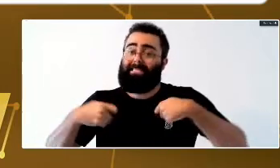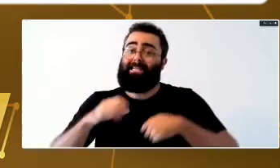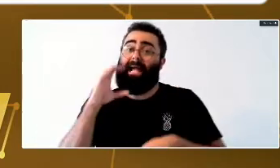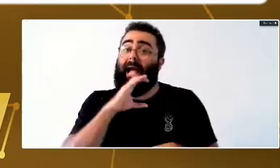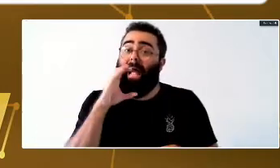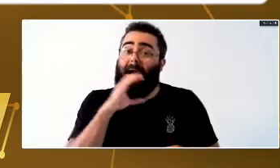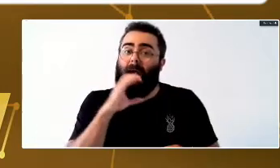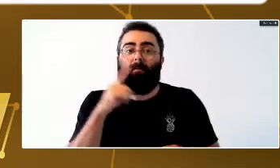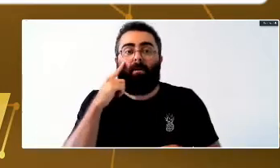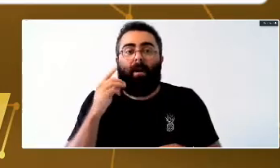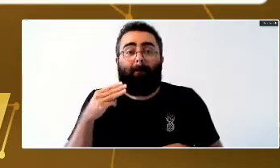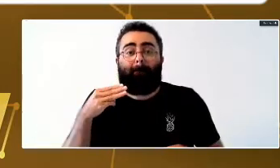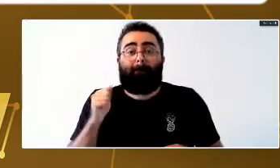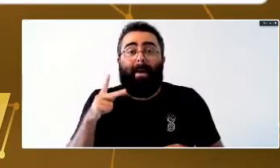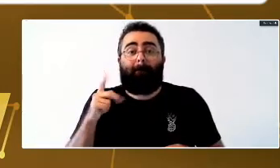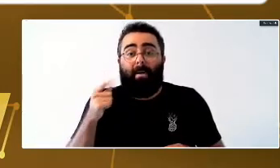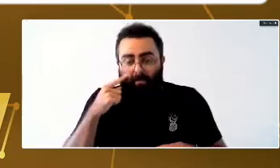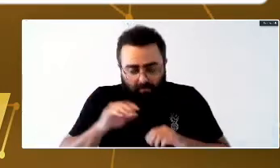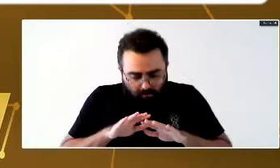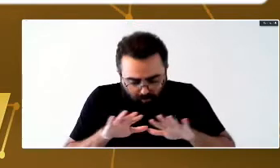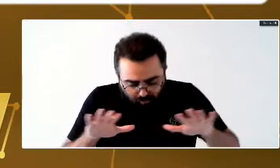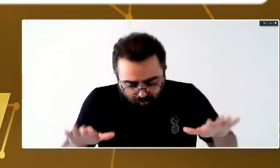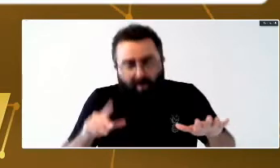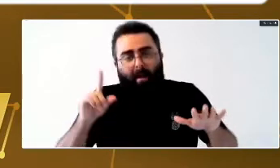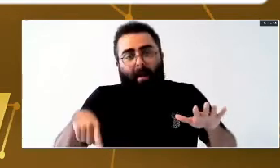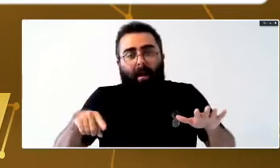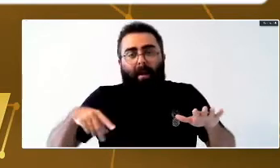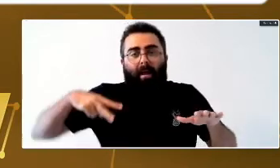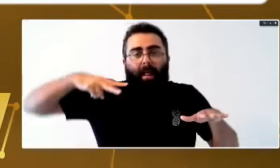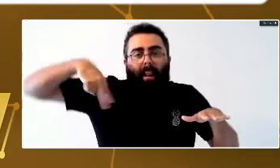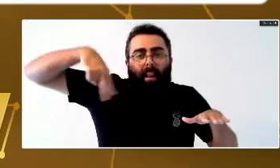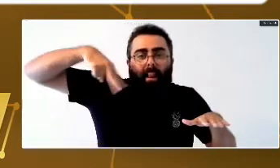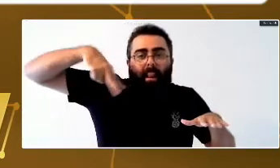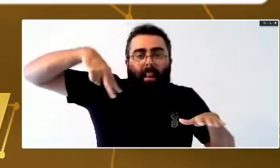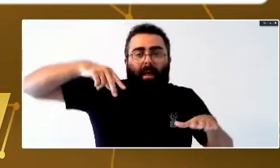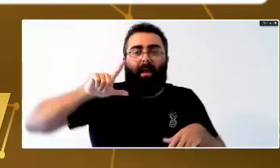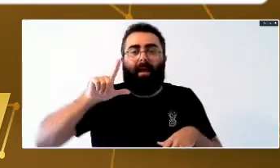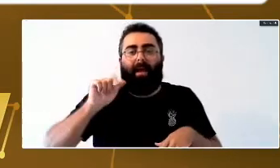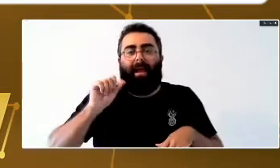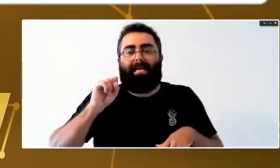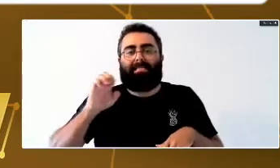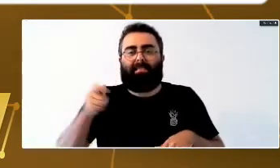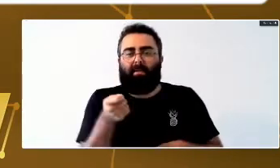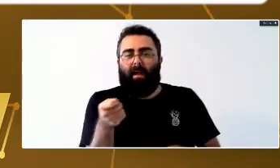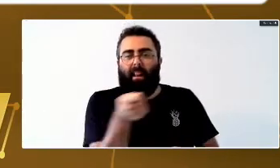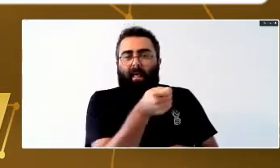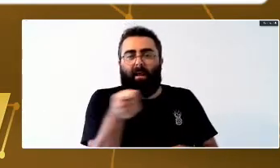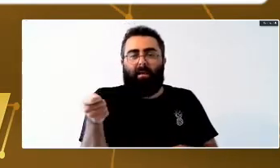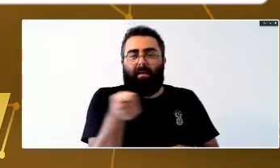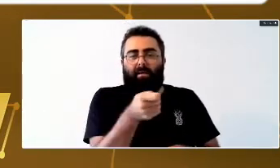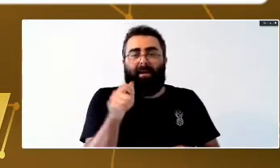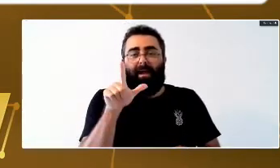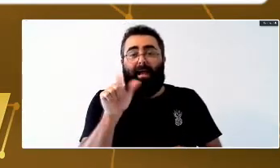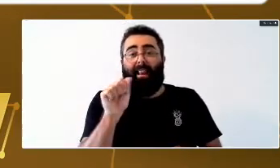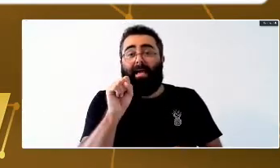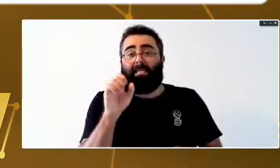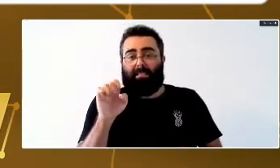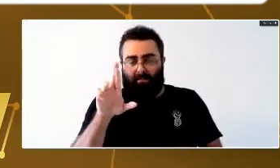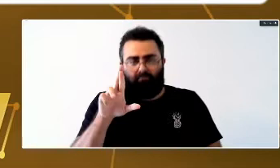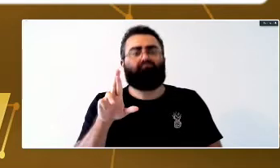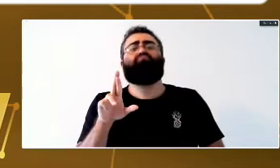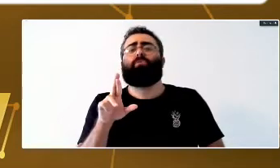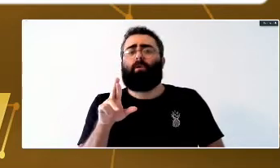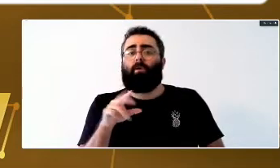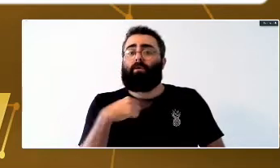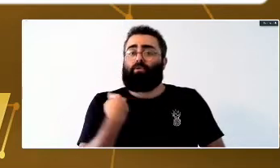mapeamento através de um sistema laser e fazer um planejamento, um novo projeto dessa linha para